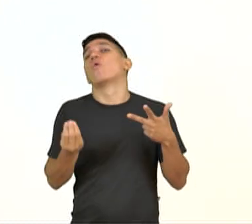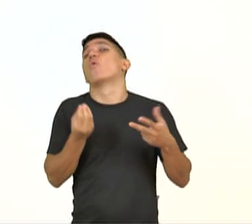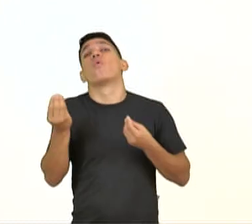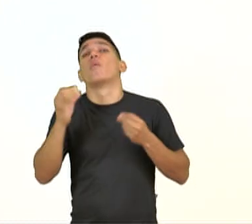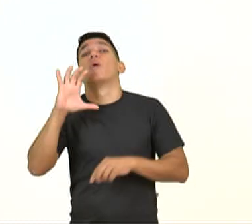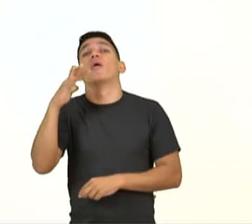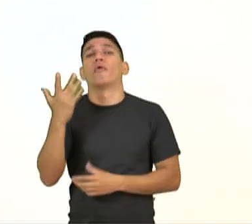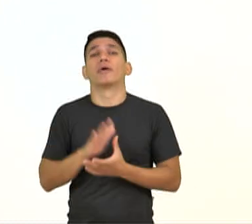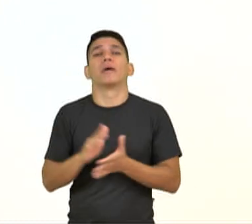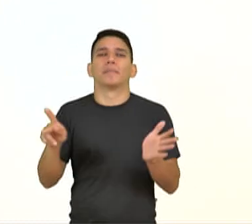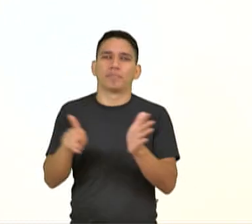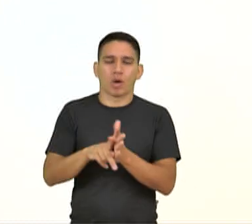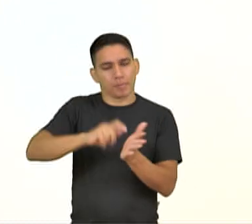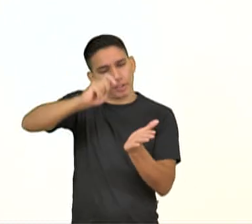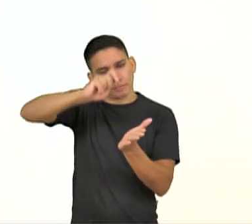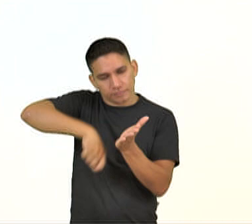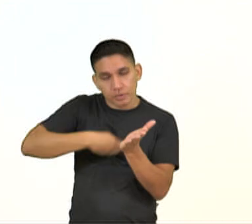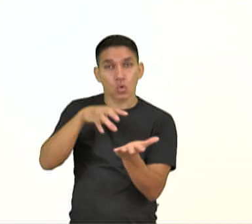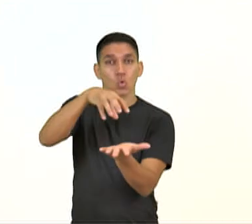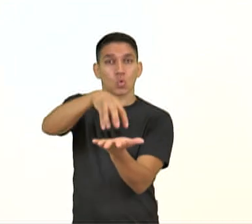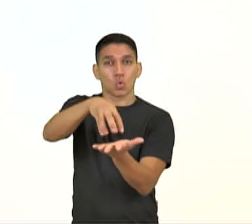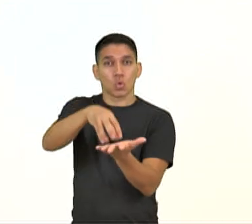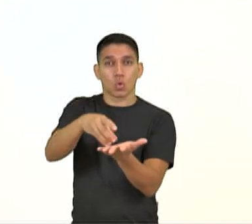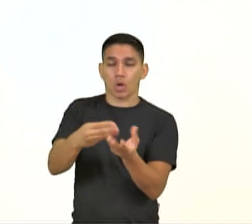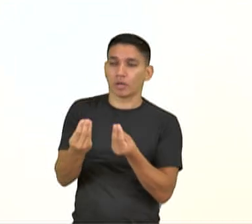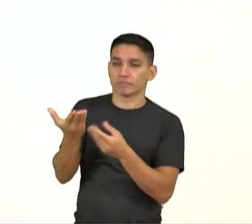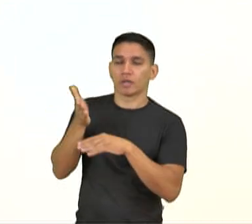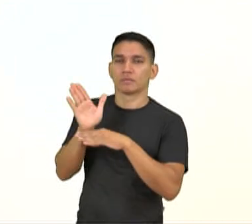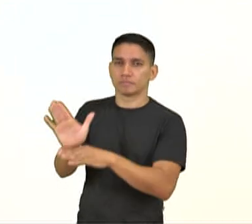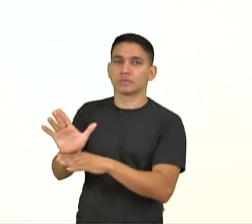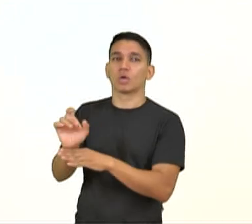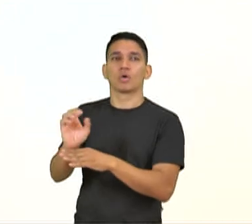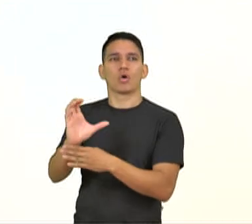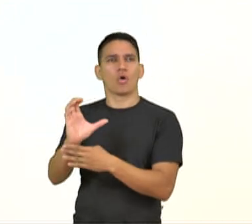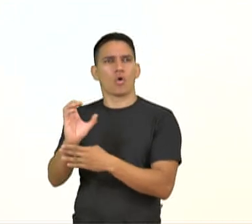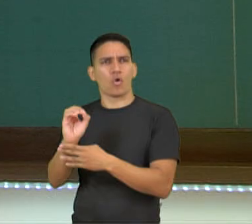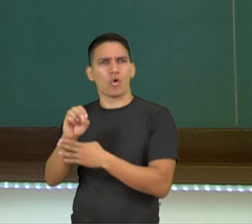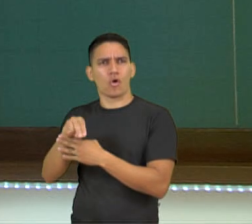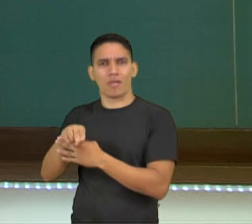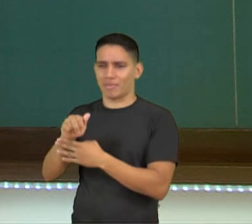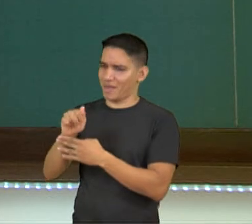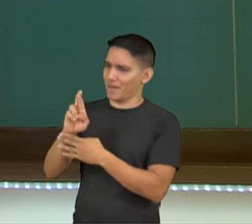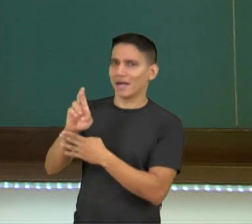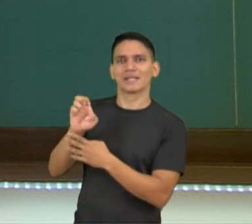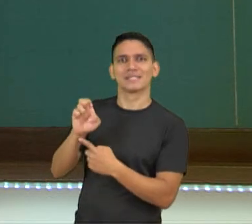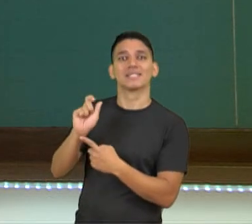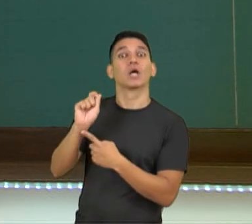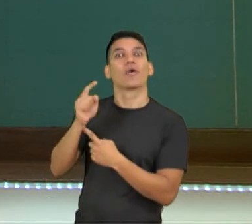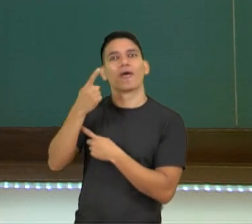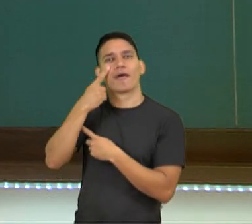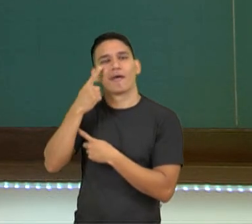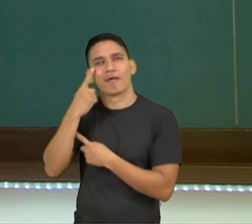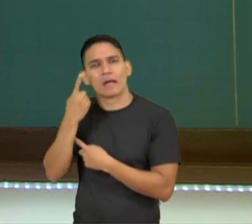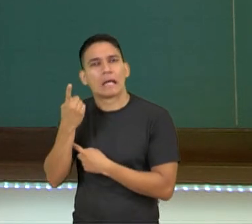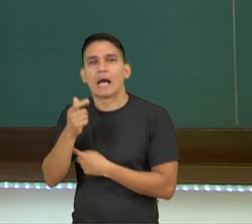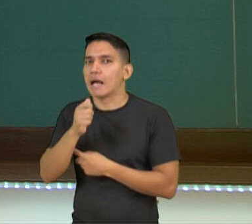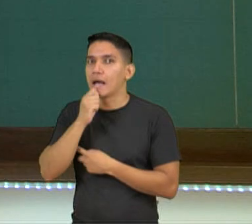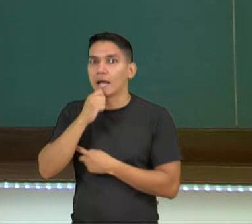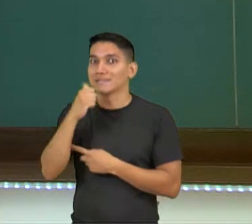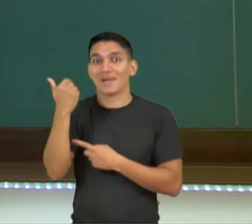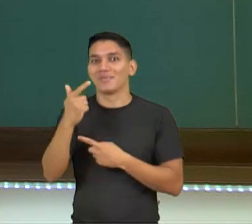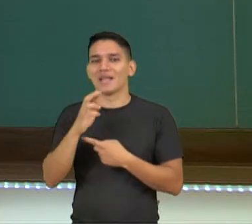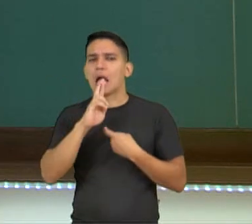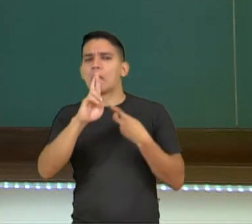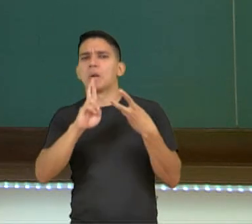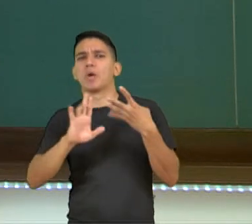Com a assinatura do Comitê para os Refugiados, o CONARE. Então, veja que a gente não tem a resposta para